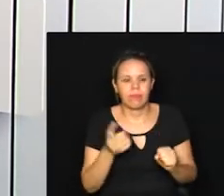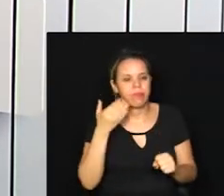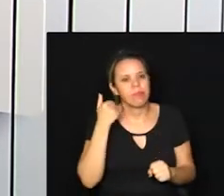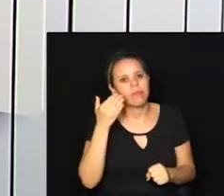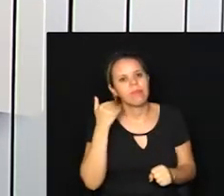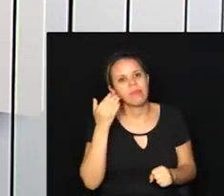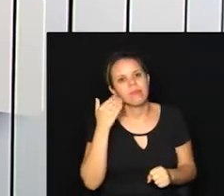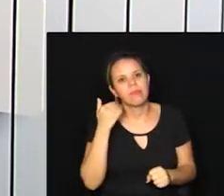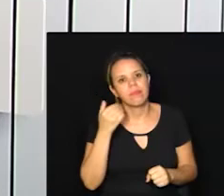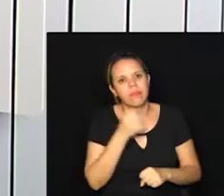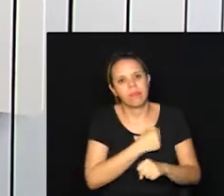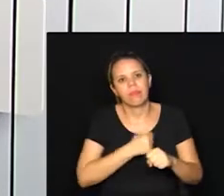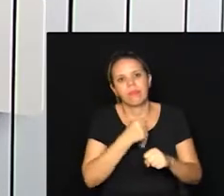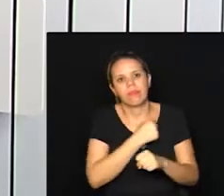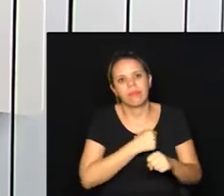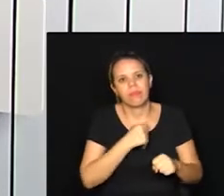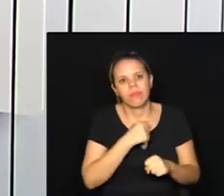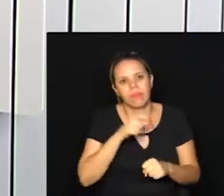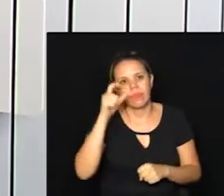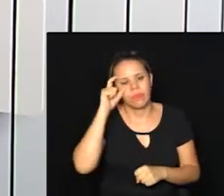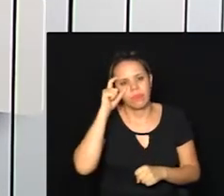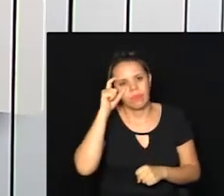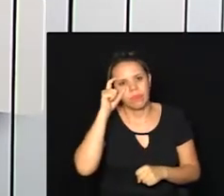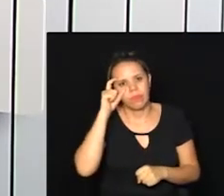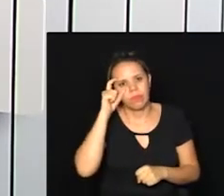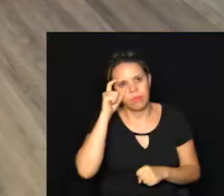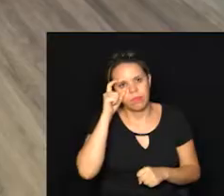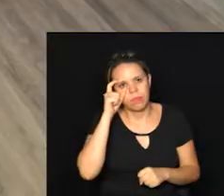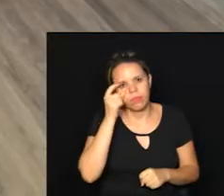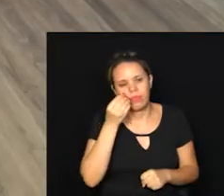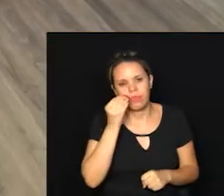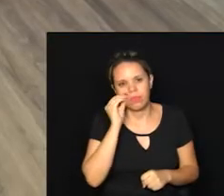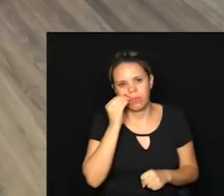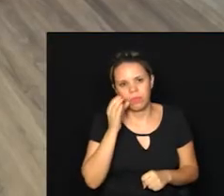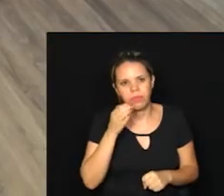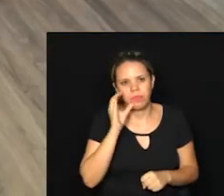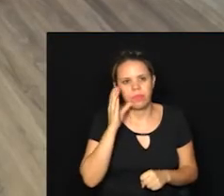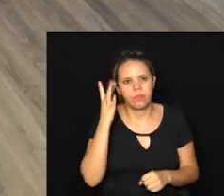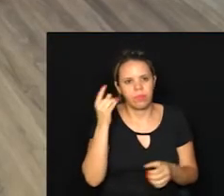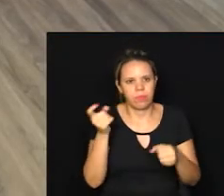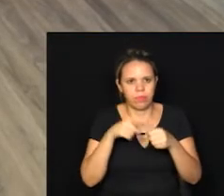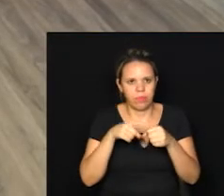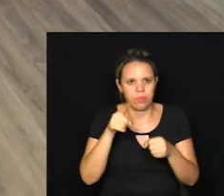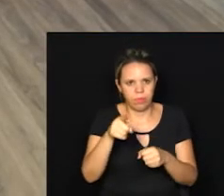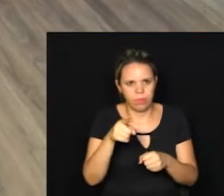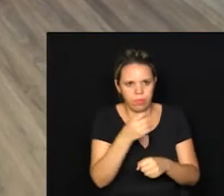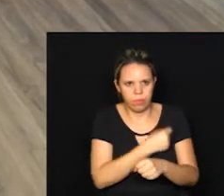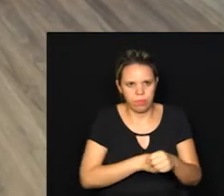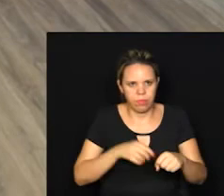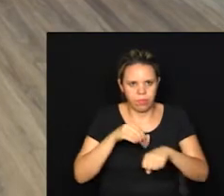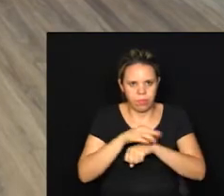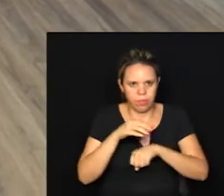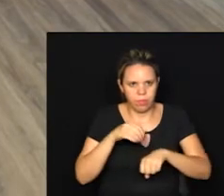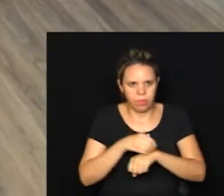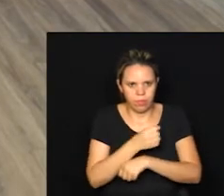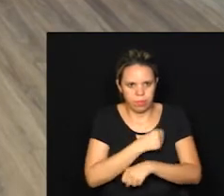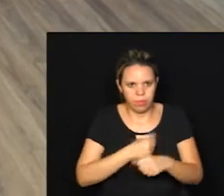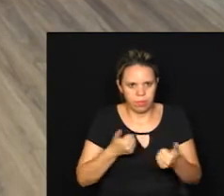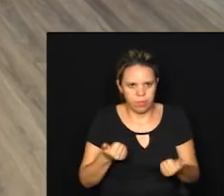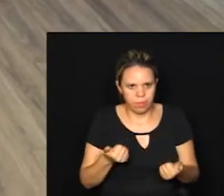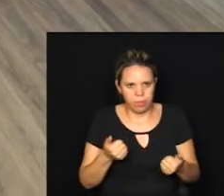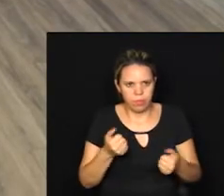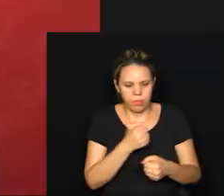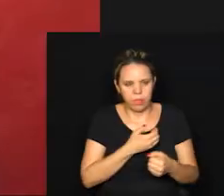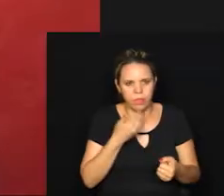aproveitar essa receita do Michel Amorim de Pink Lemonade. Você volta amanhã, Michel Amorim, com mais uma dica, mais uma receita aqui no